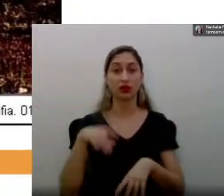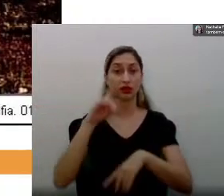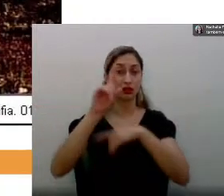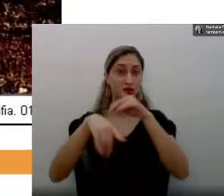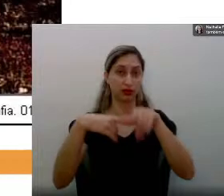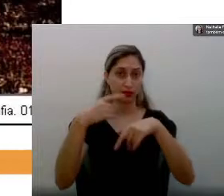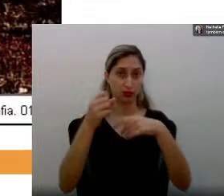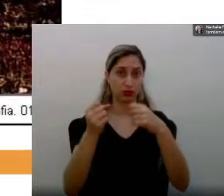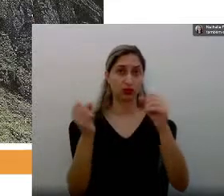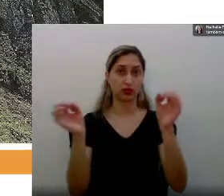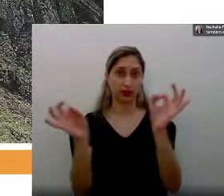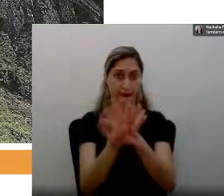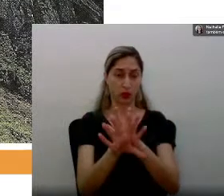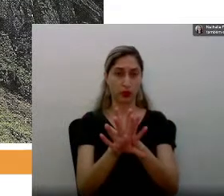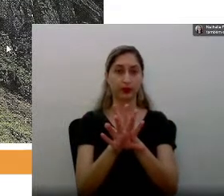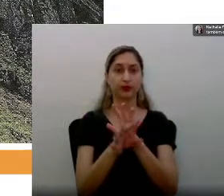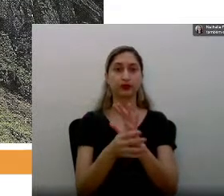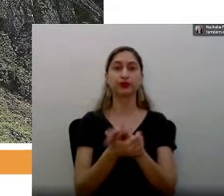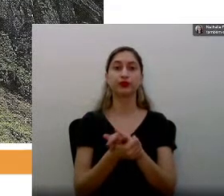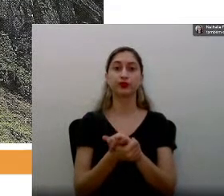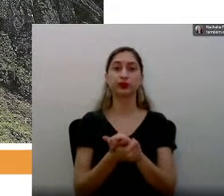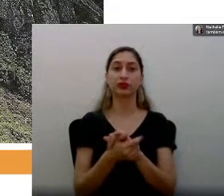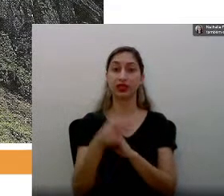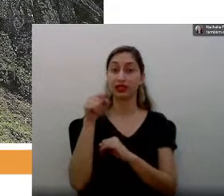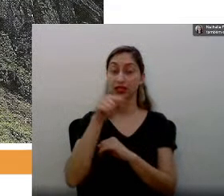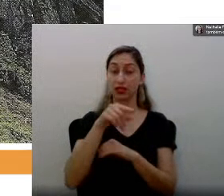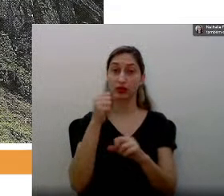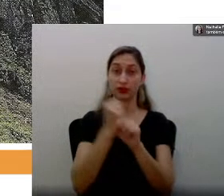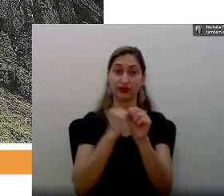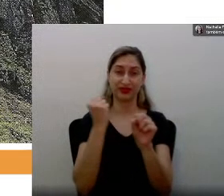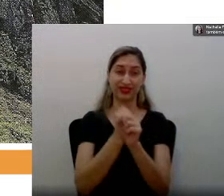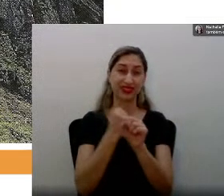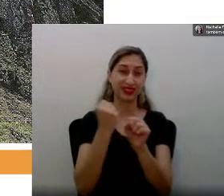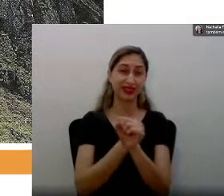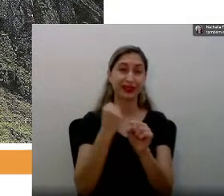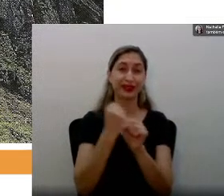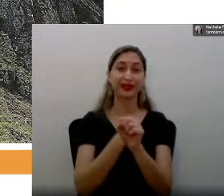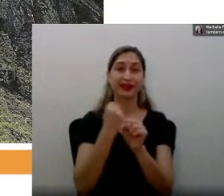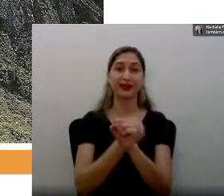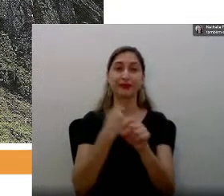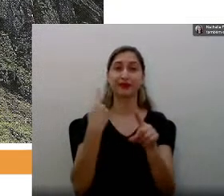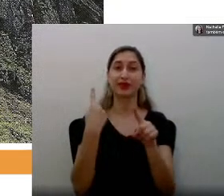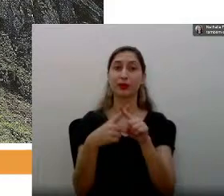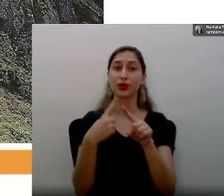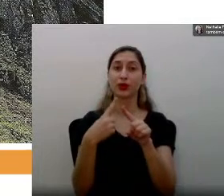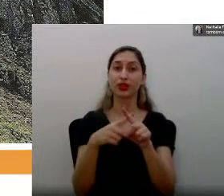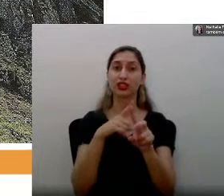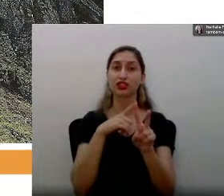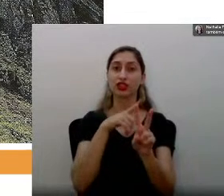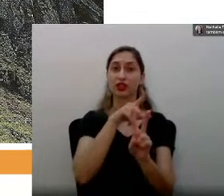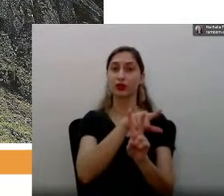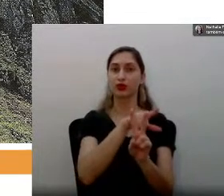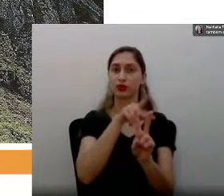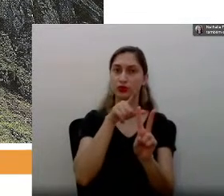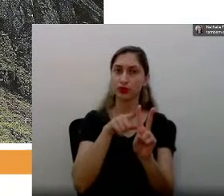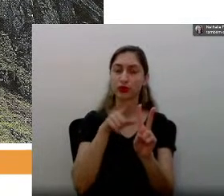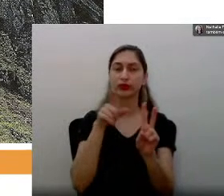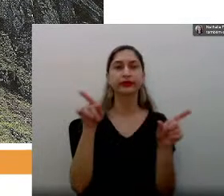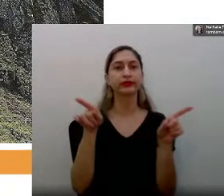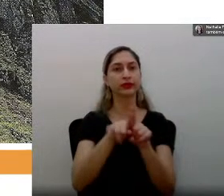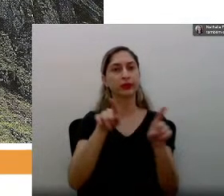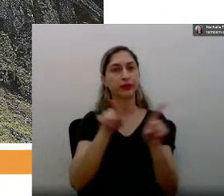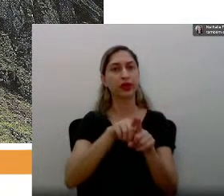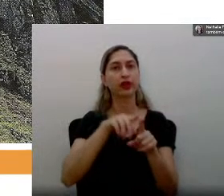Observatório é esse Observatório ele foi construído graças à influência também do casal e crosta na política aqui da